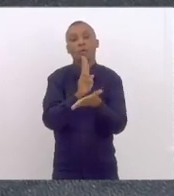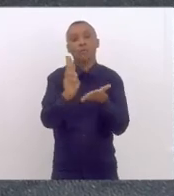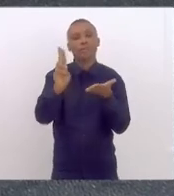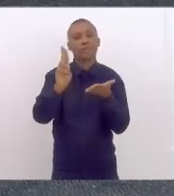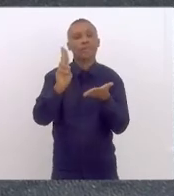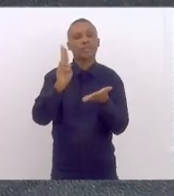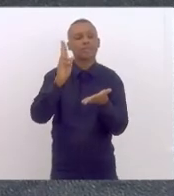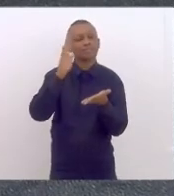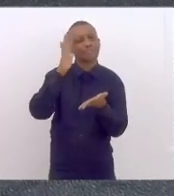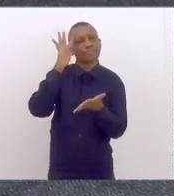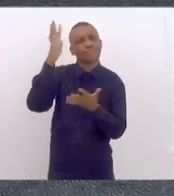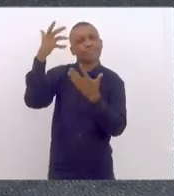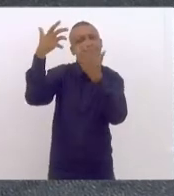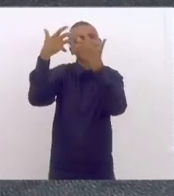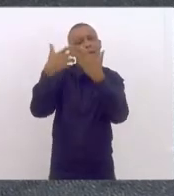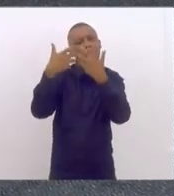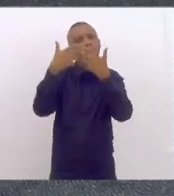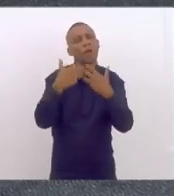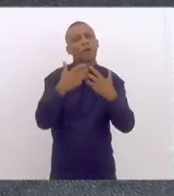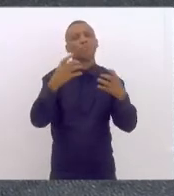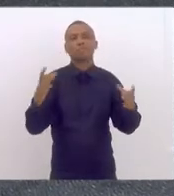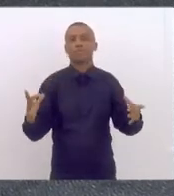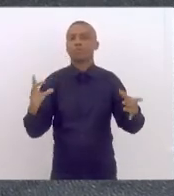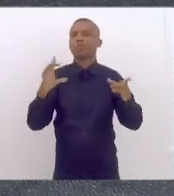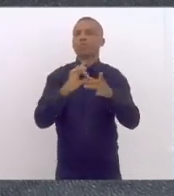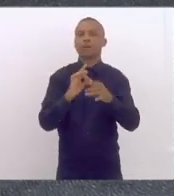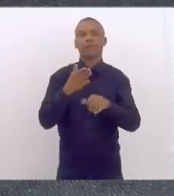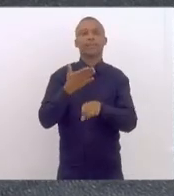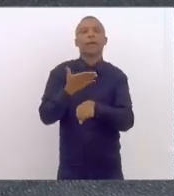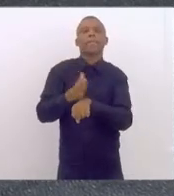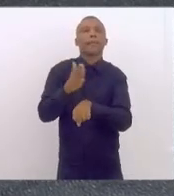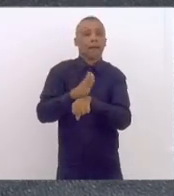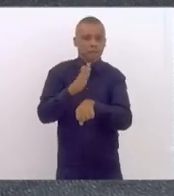isso daí na sua prática bom